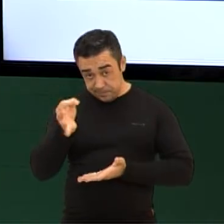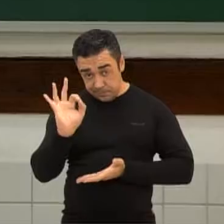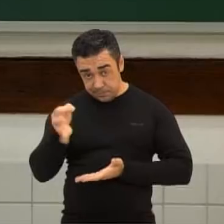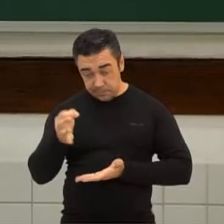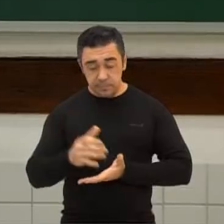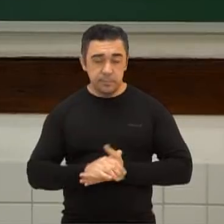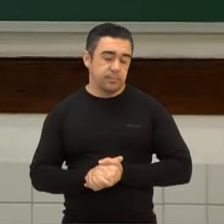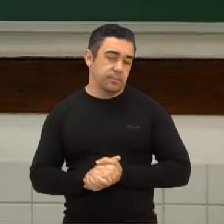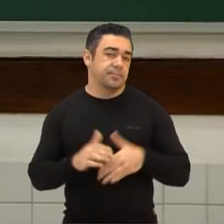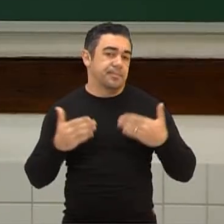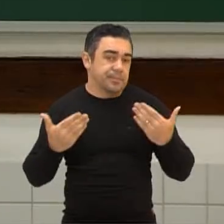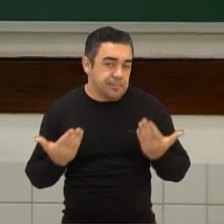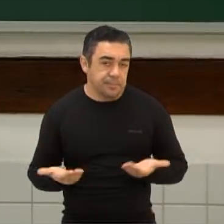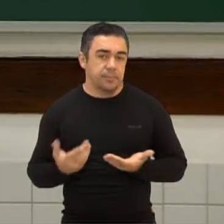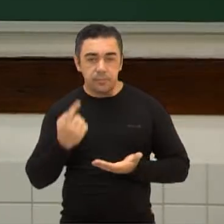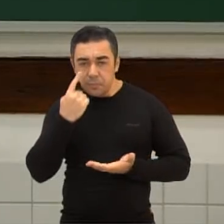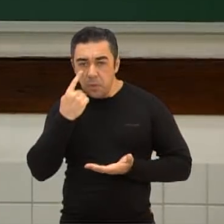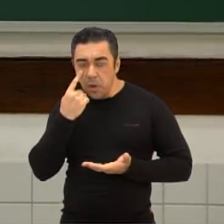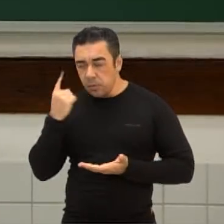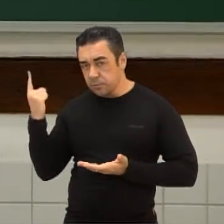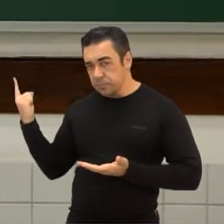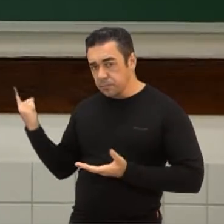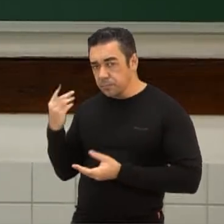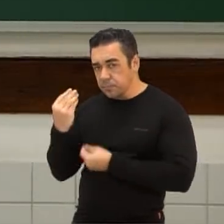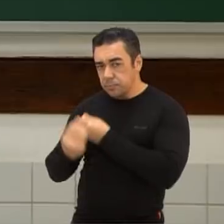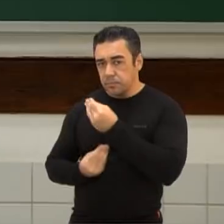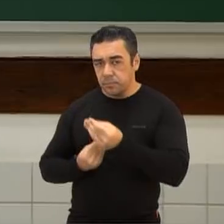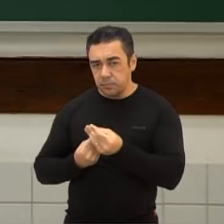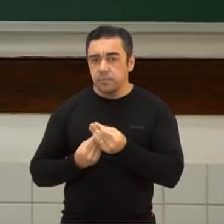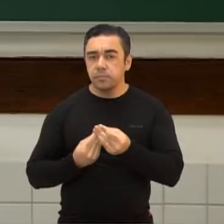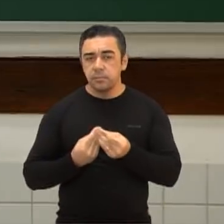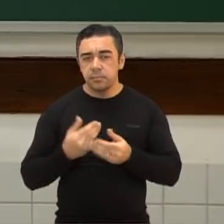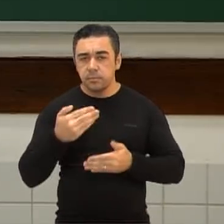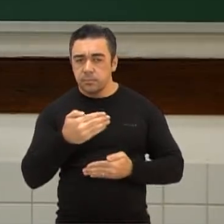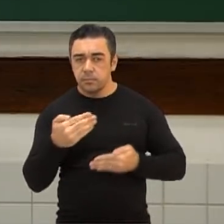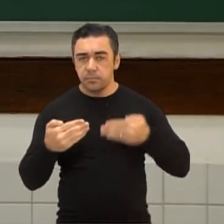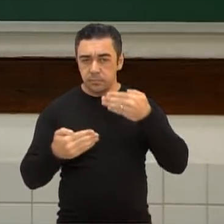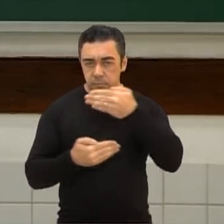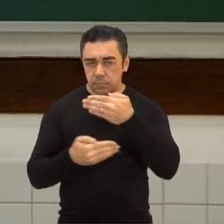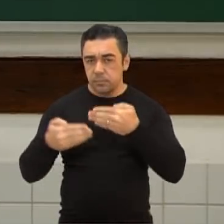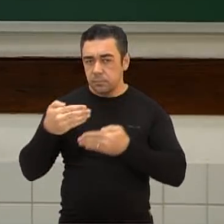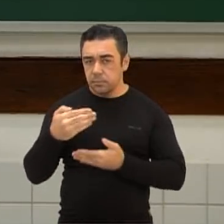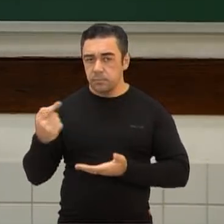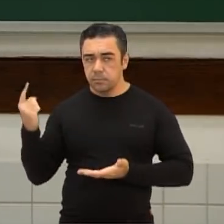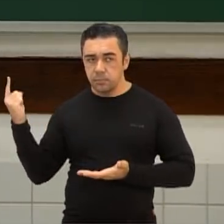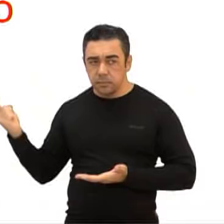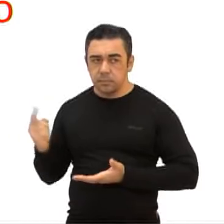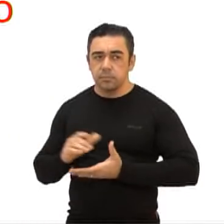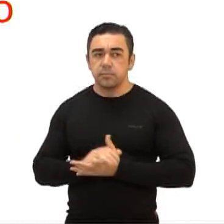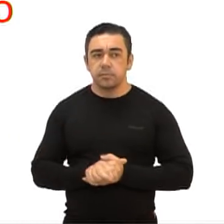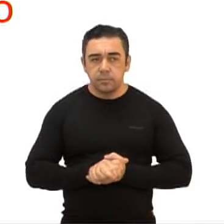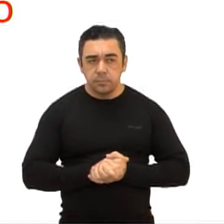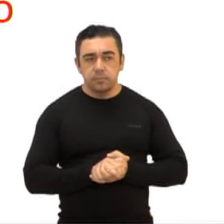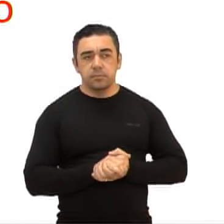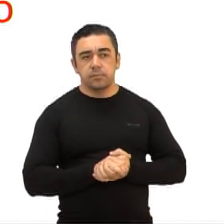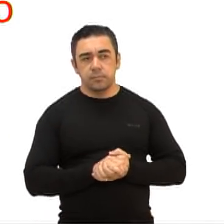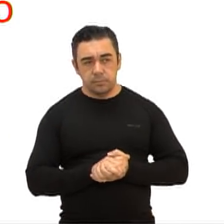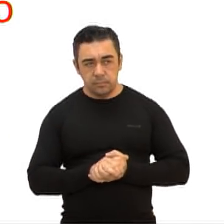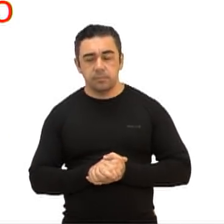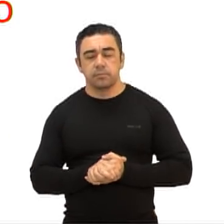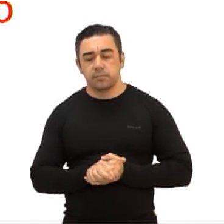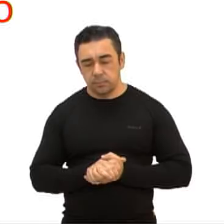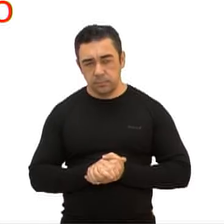mesmo? Então, vamos olhar a nossa resolução aqui no slide? Então, a